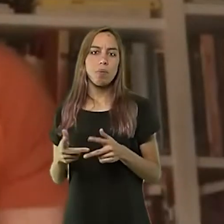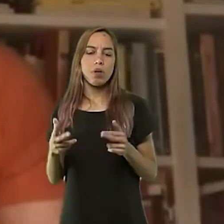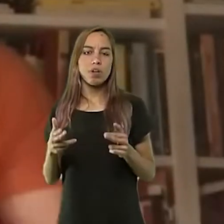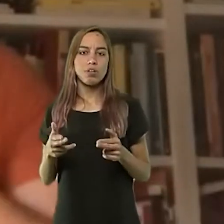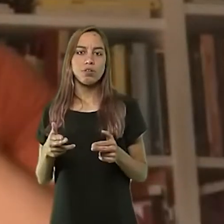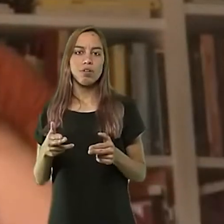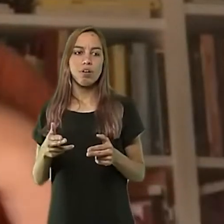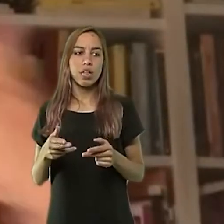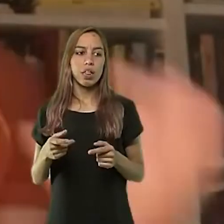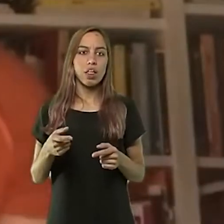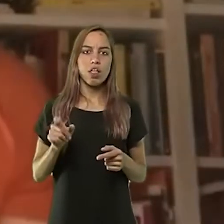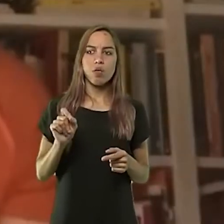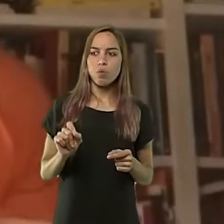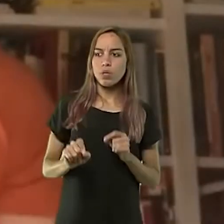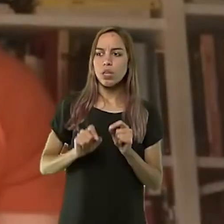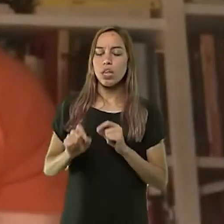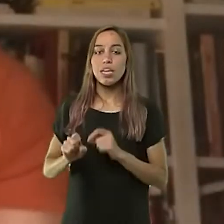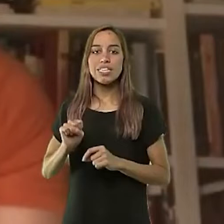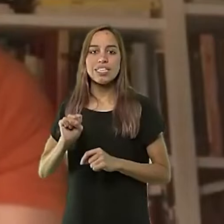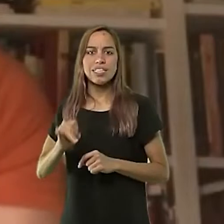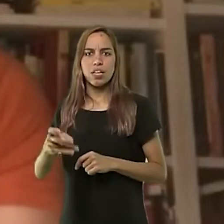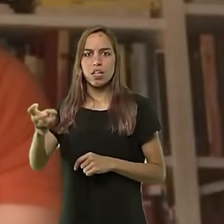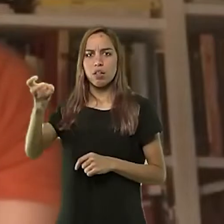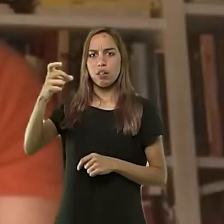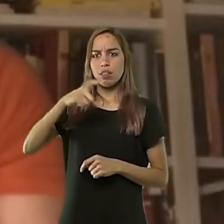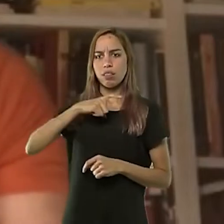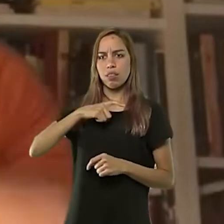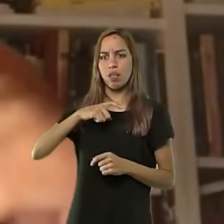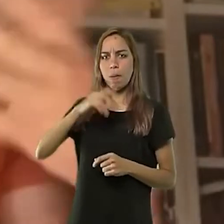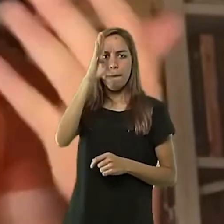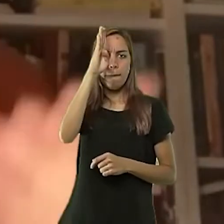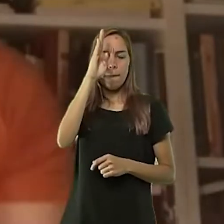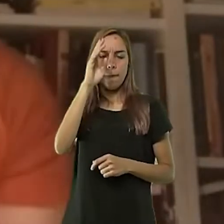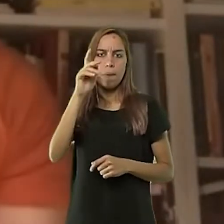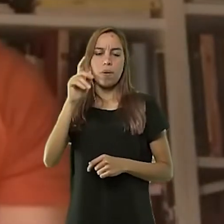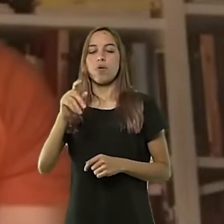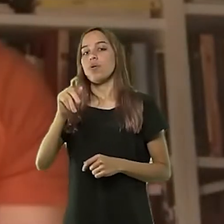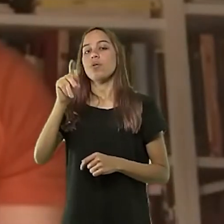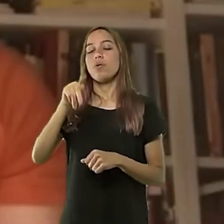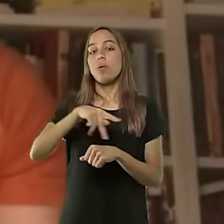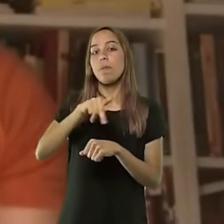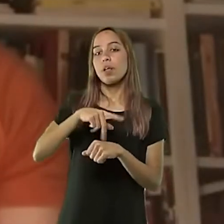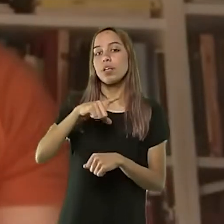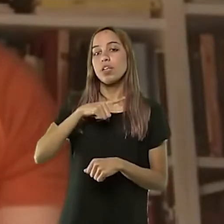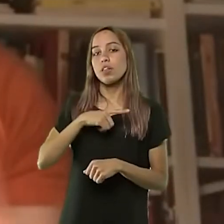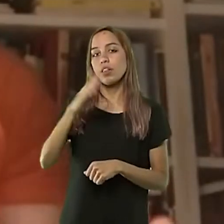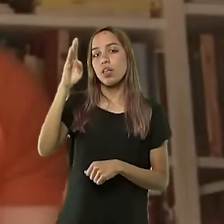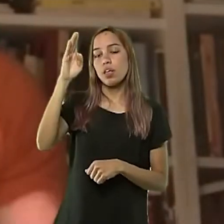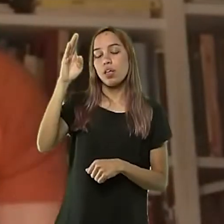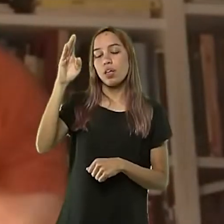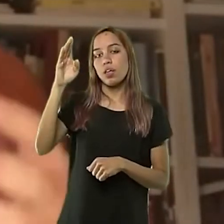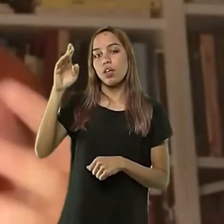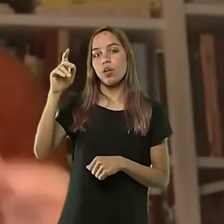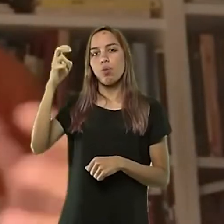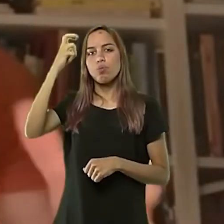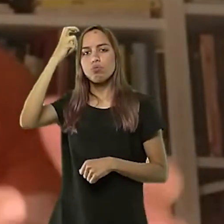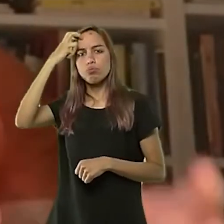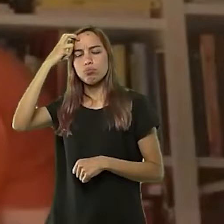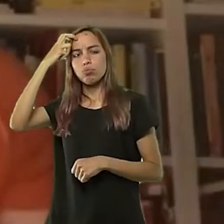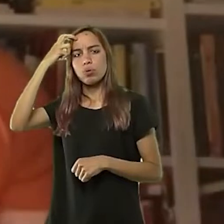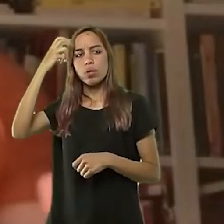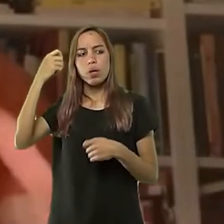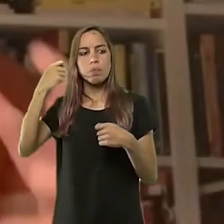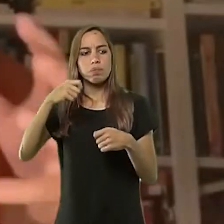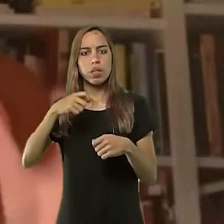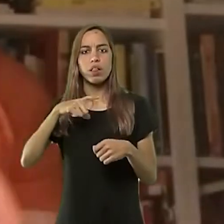mais emprego do que a maior parte dos setores económicos, gera mais lucro e por aí fora. Não que